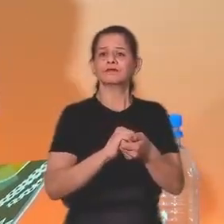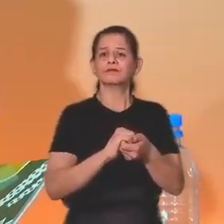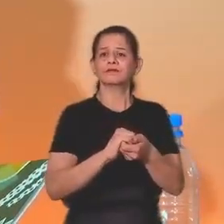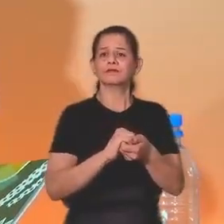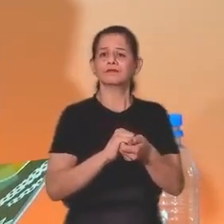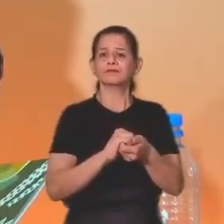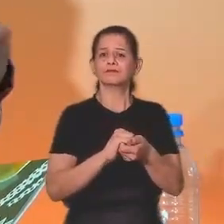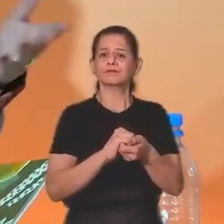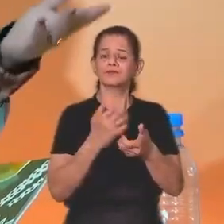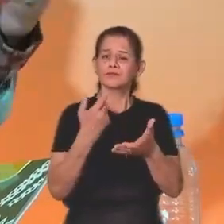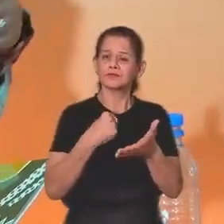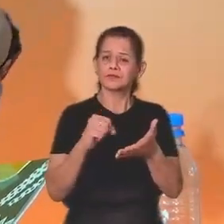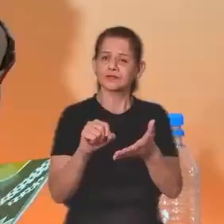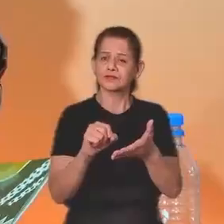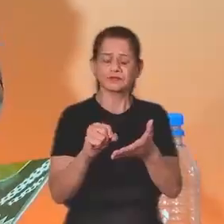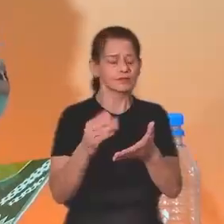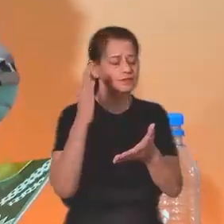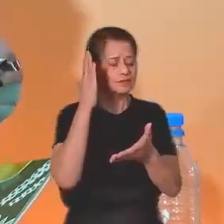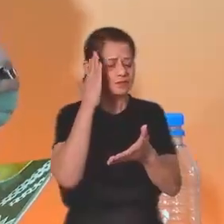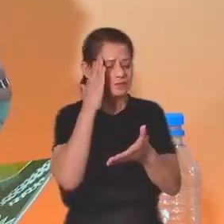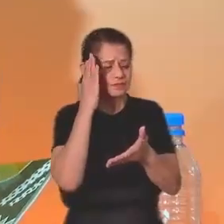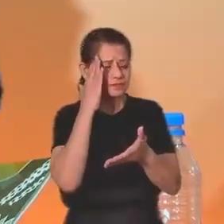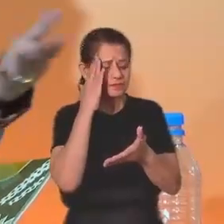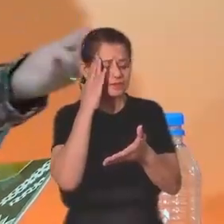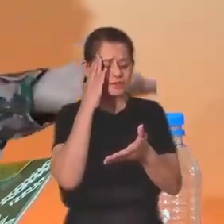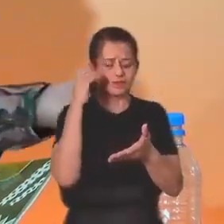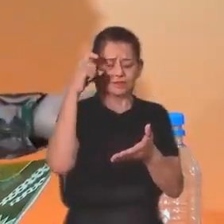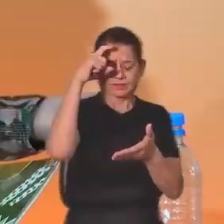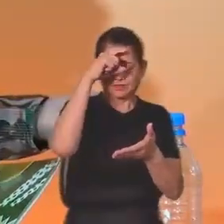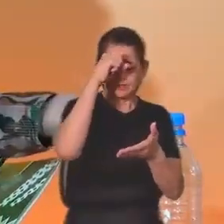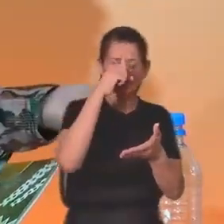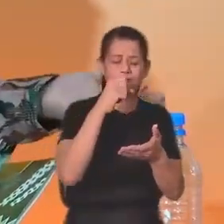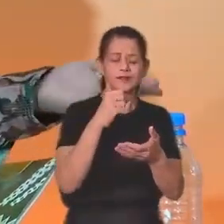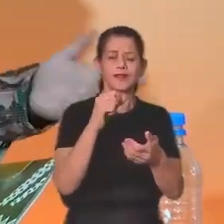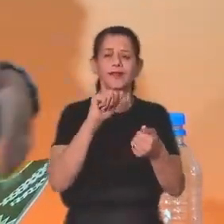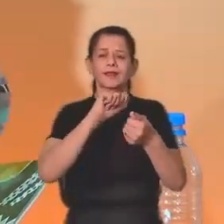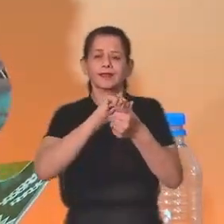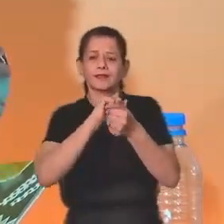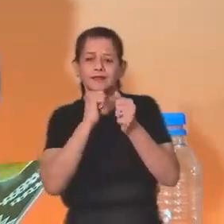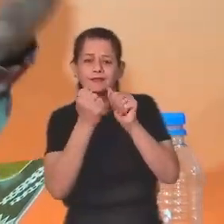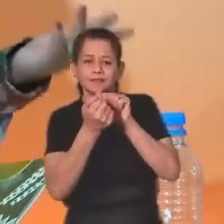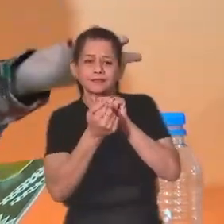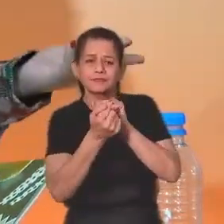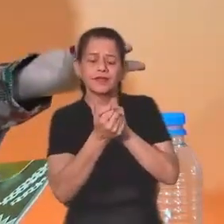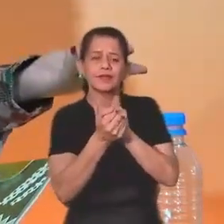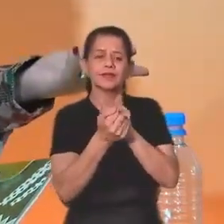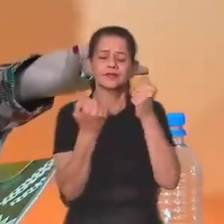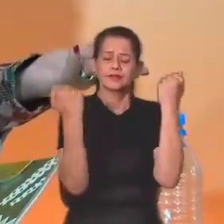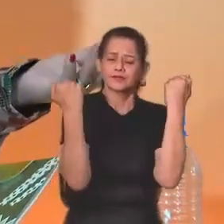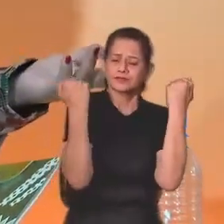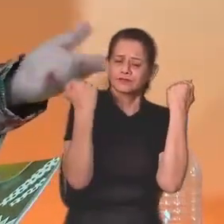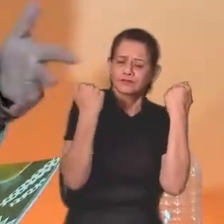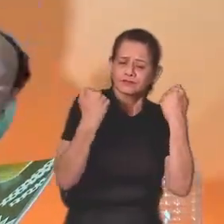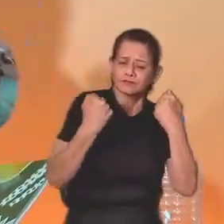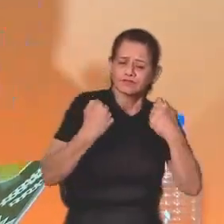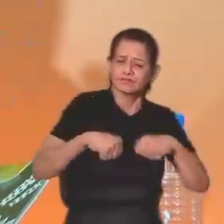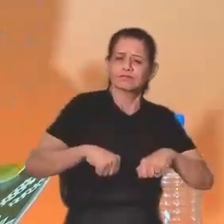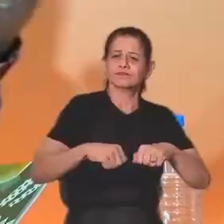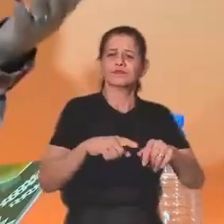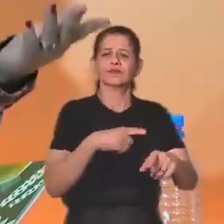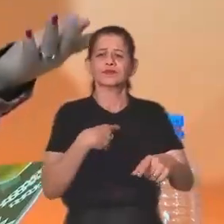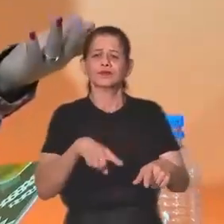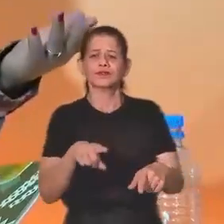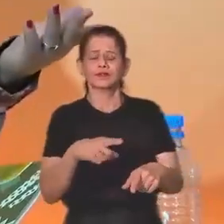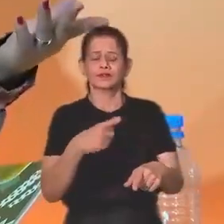esse não entendimento, muitas vezes, que a gente é capaz, né, pensar que a gente pode ocupar um espaço enquanto